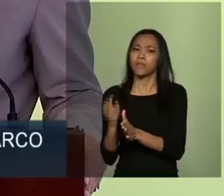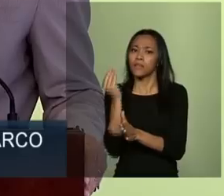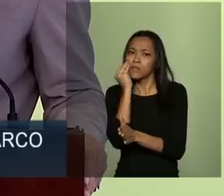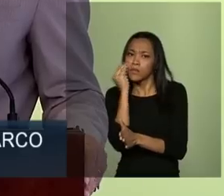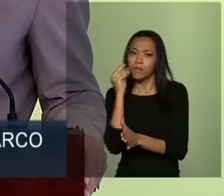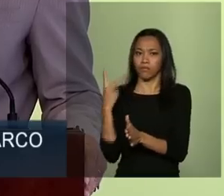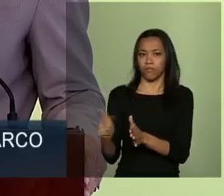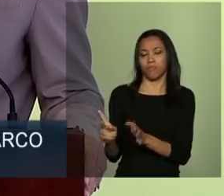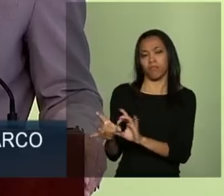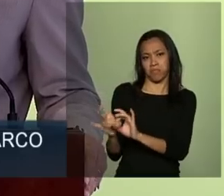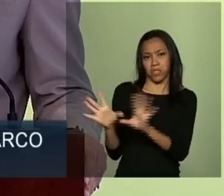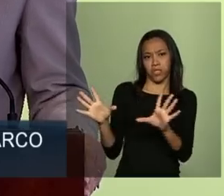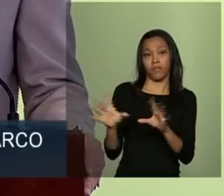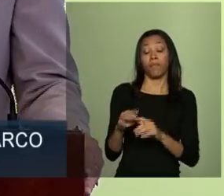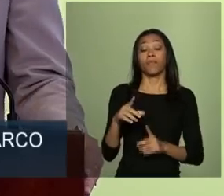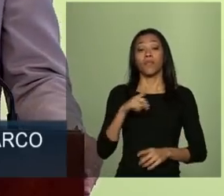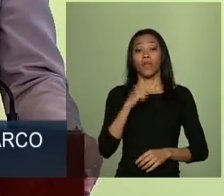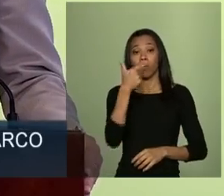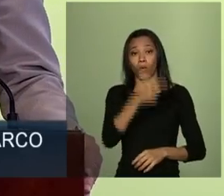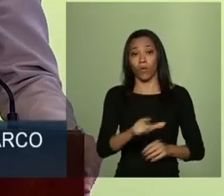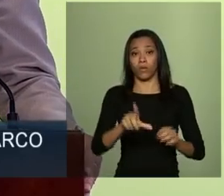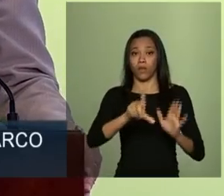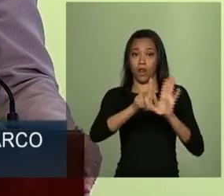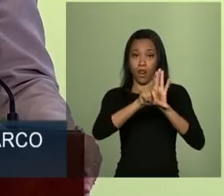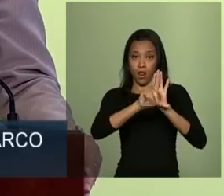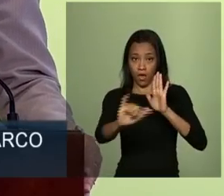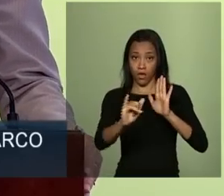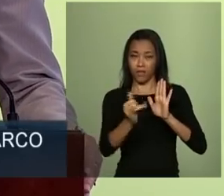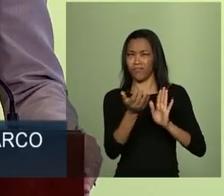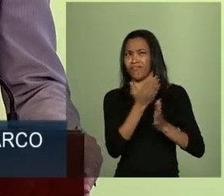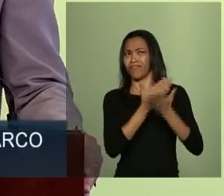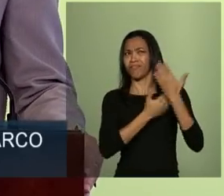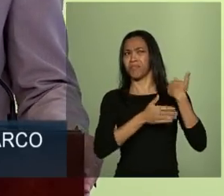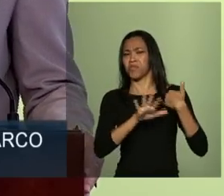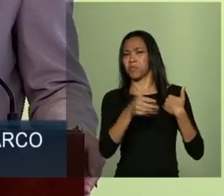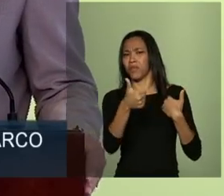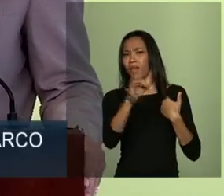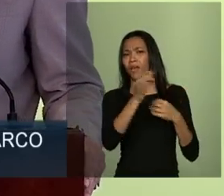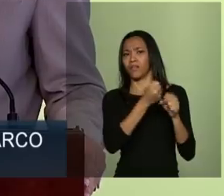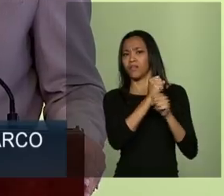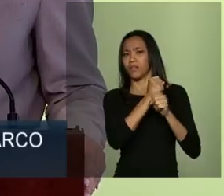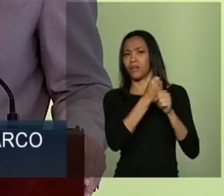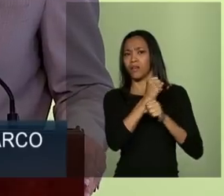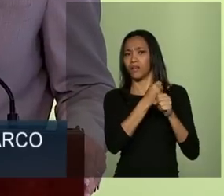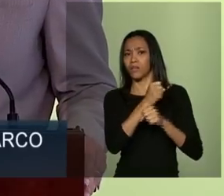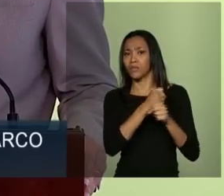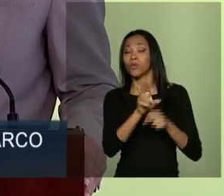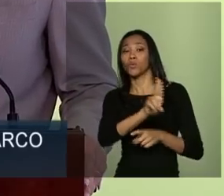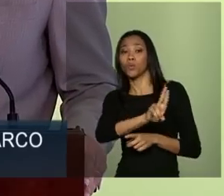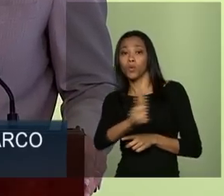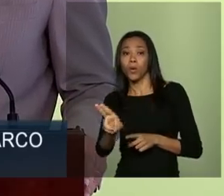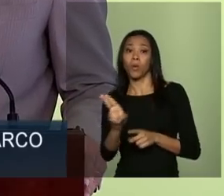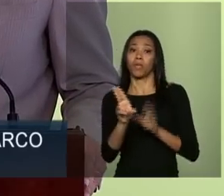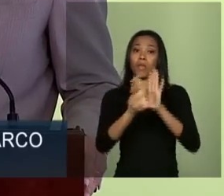lei anterior que foi aprovada há cerca de 10 anos, que foi a lei de biossegurança.